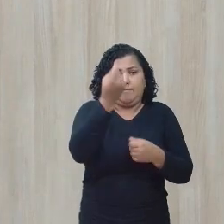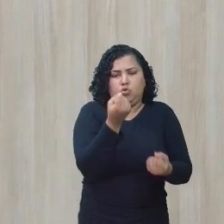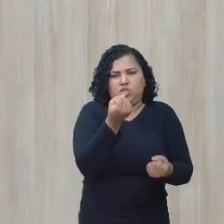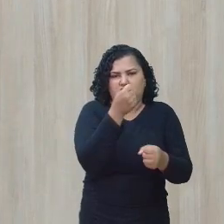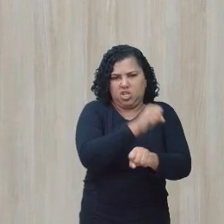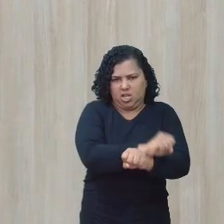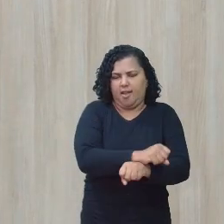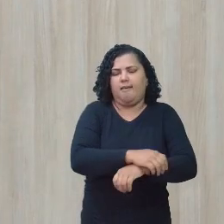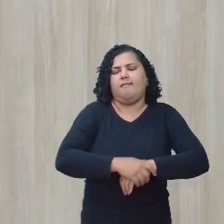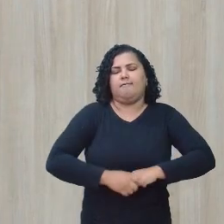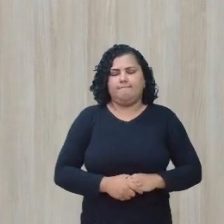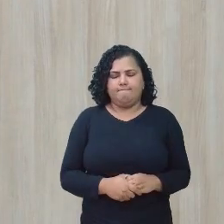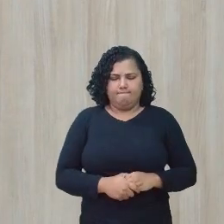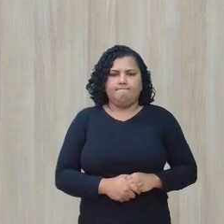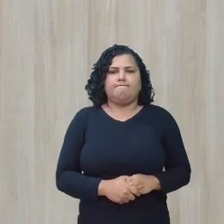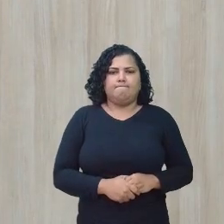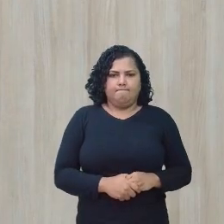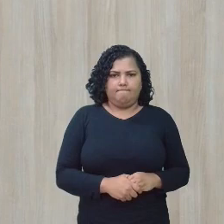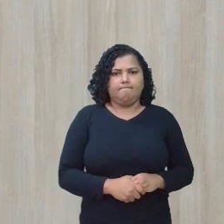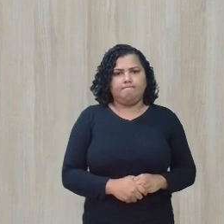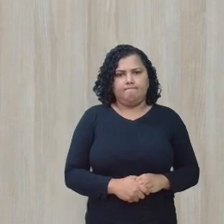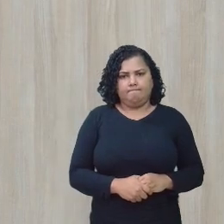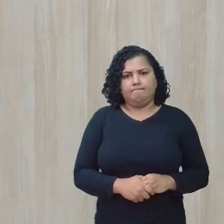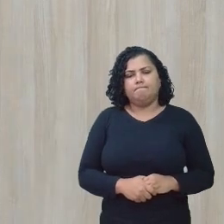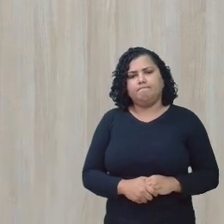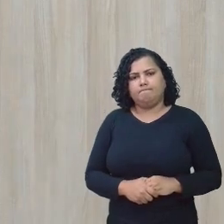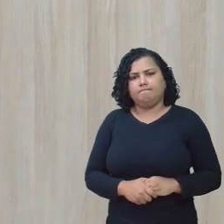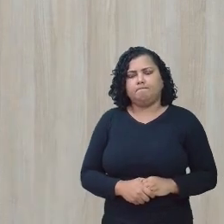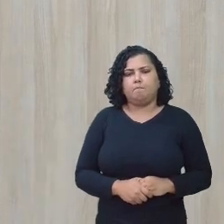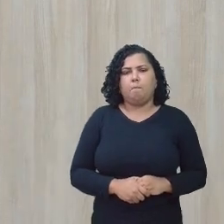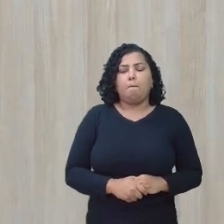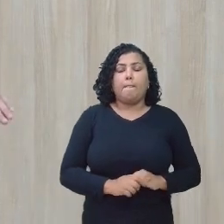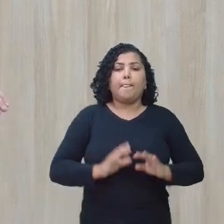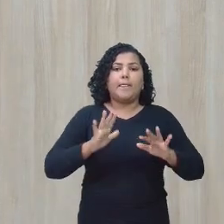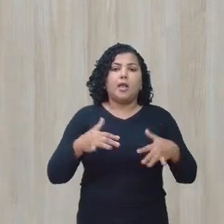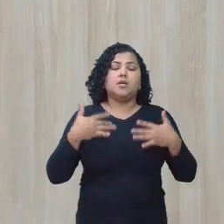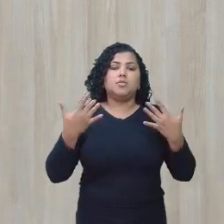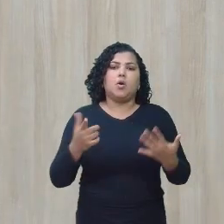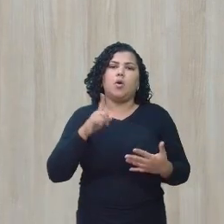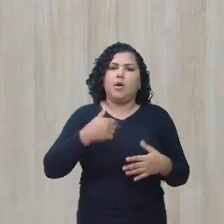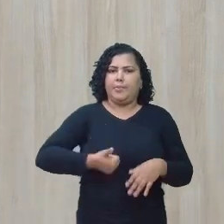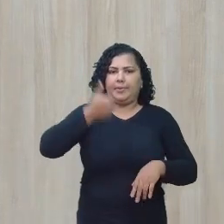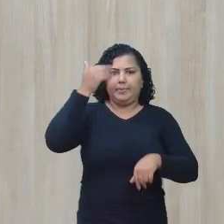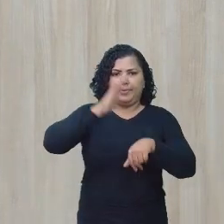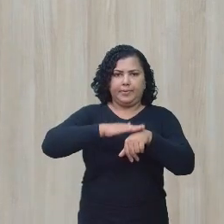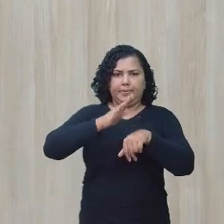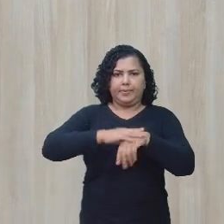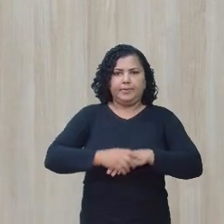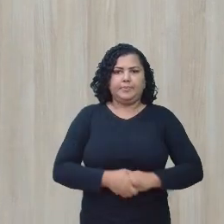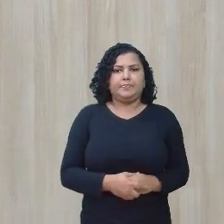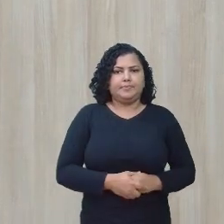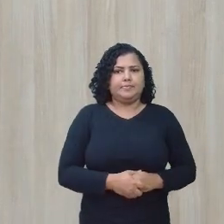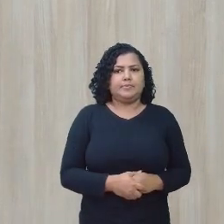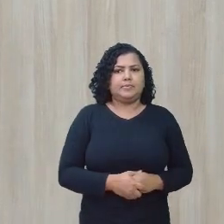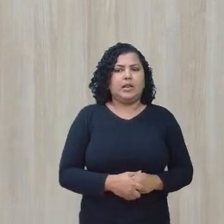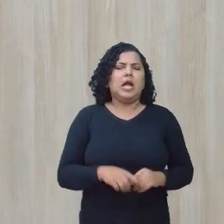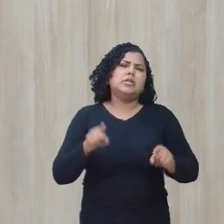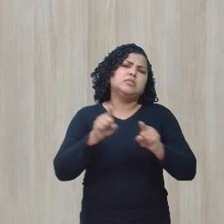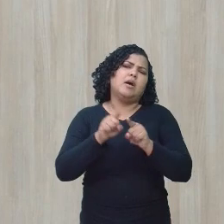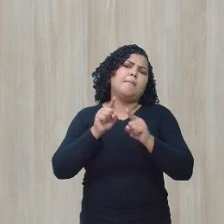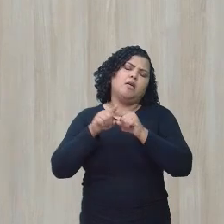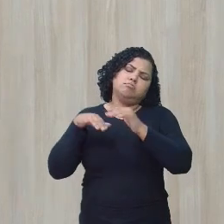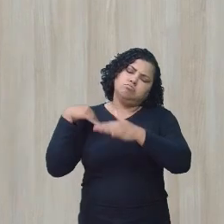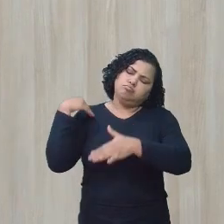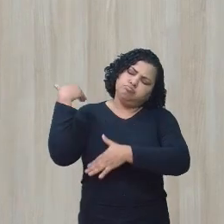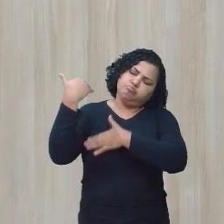da exploração, né, do trabalho escravo do indígena. Então, esse é um primeiro momento. Mas, à medida que nós